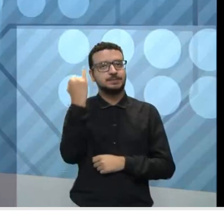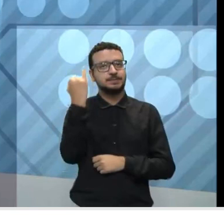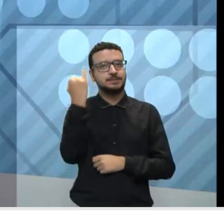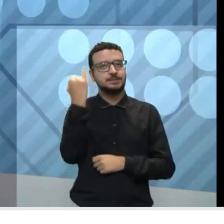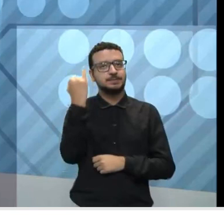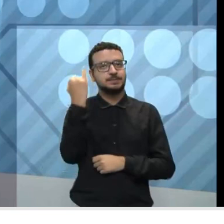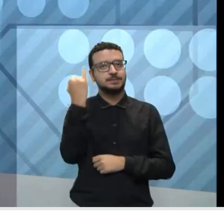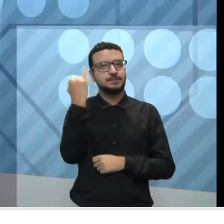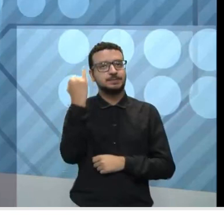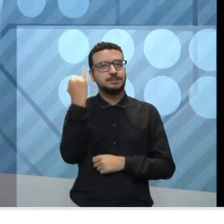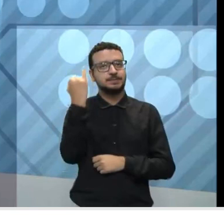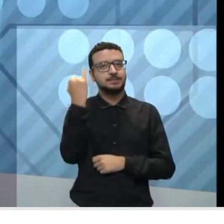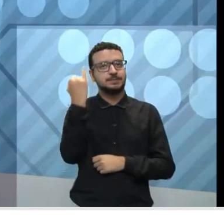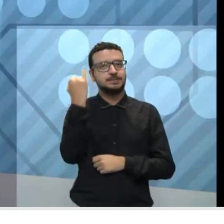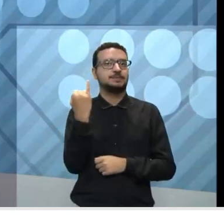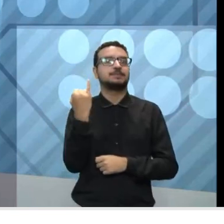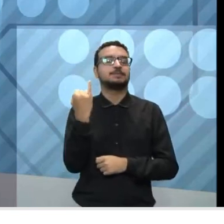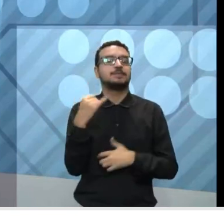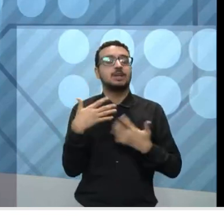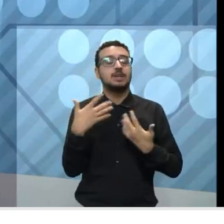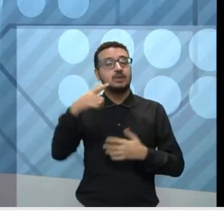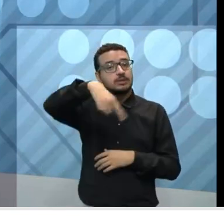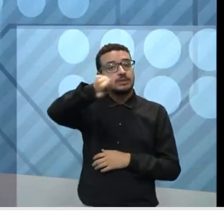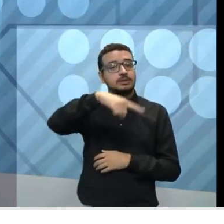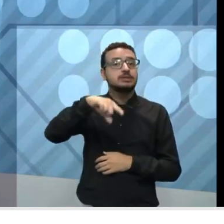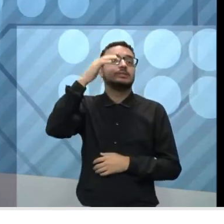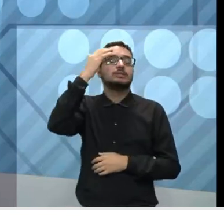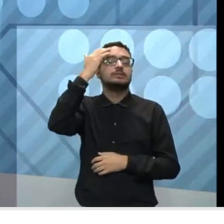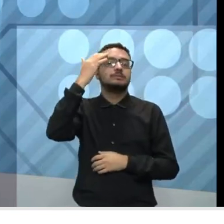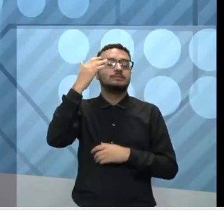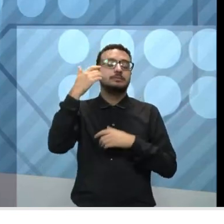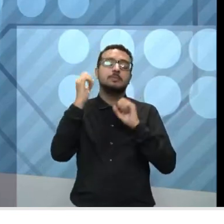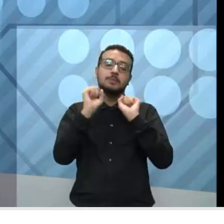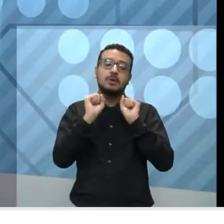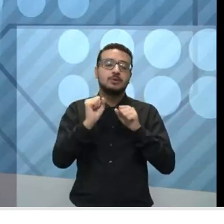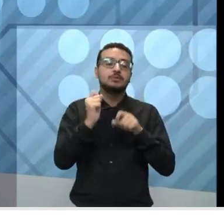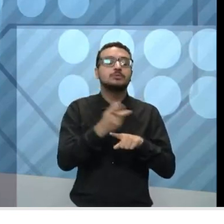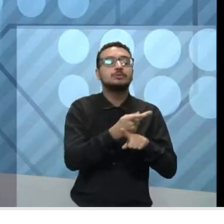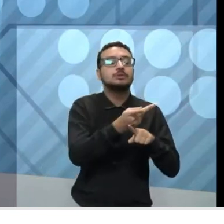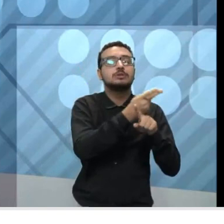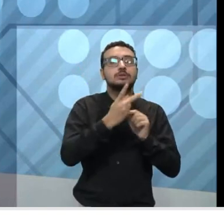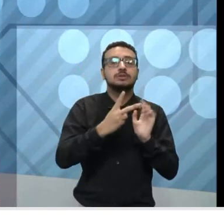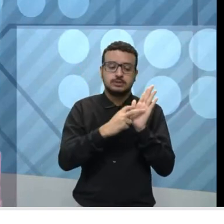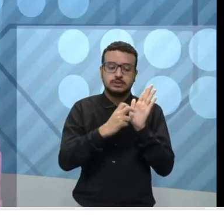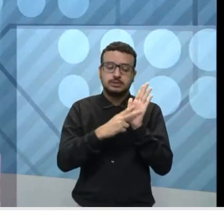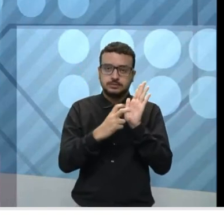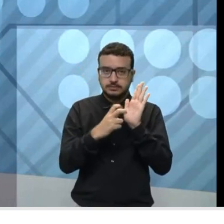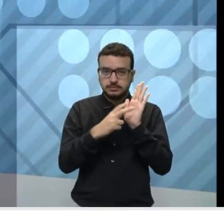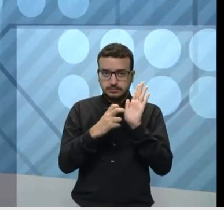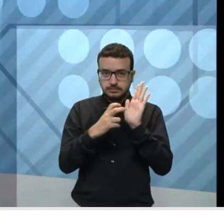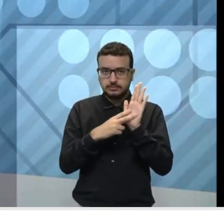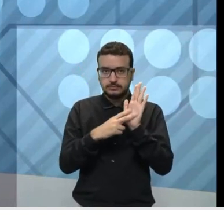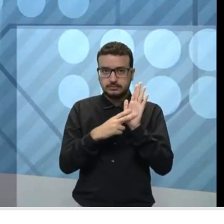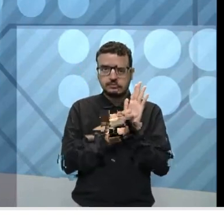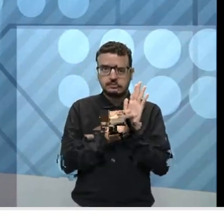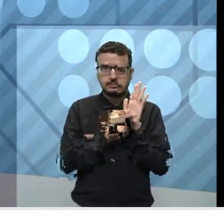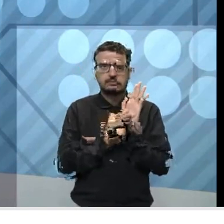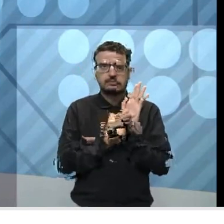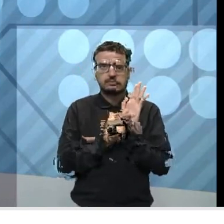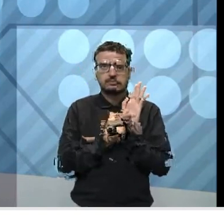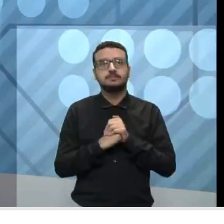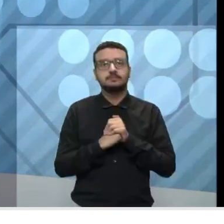esses fundamentos linguísticos que são indispensáveis. Então, eu sugiro a você que faça isso e comece a praticar, conhecer alguns vocabulários da língua